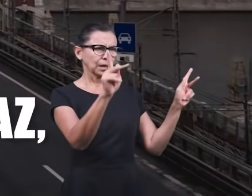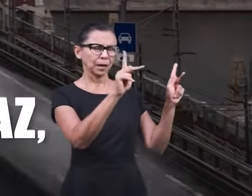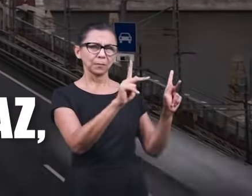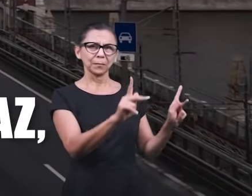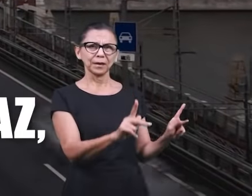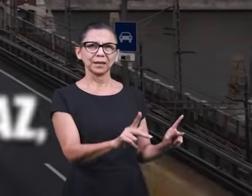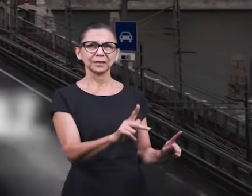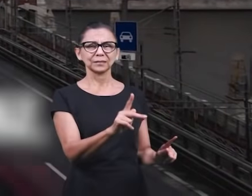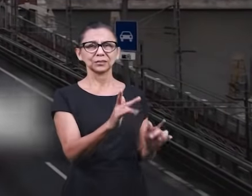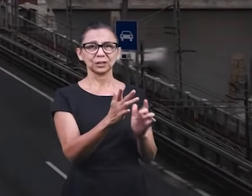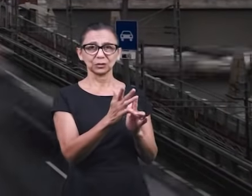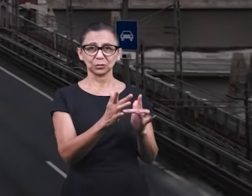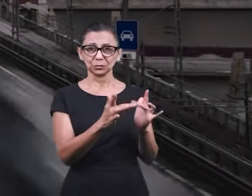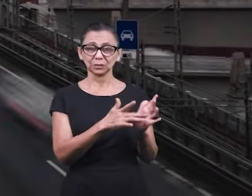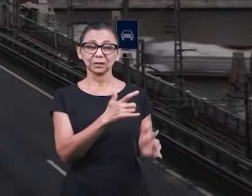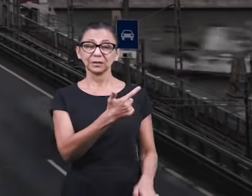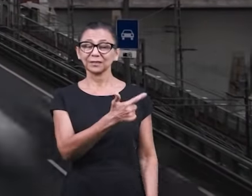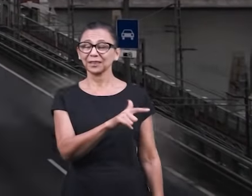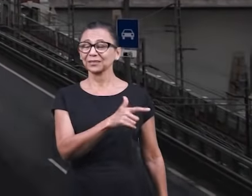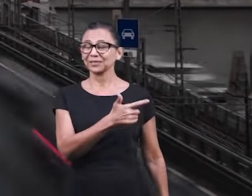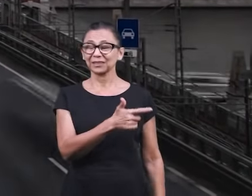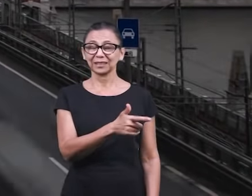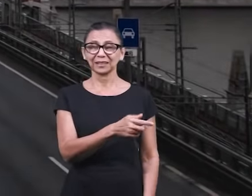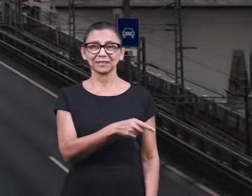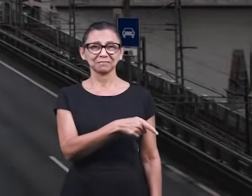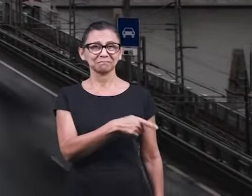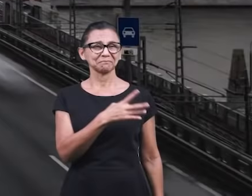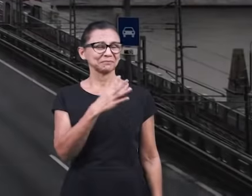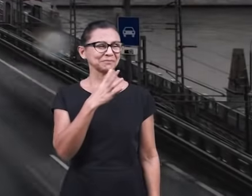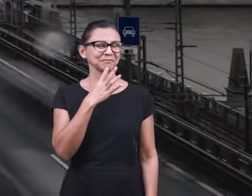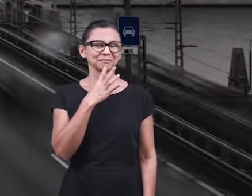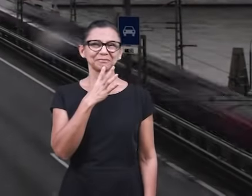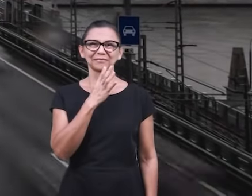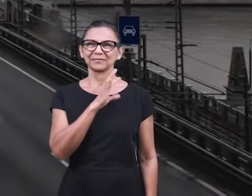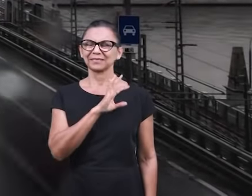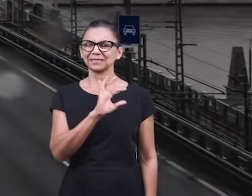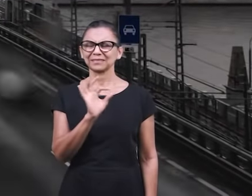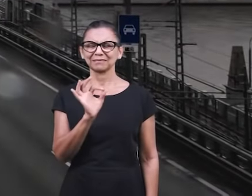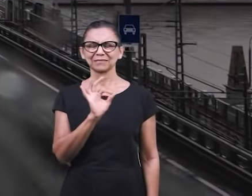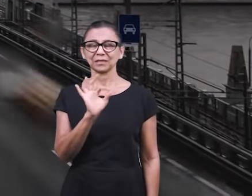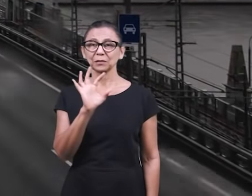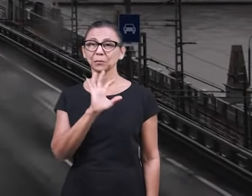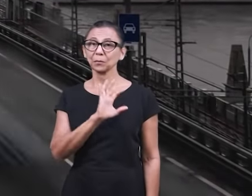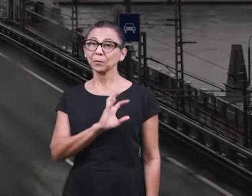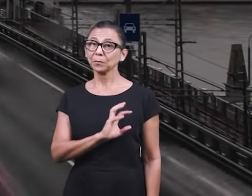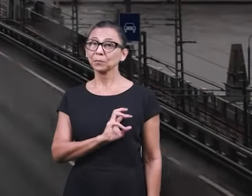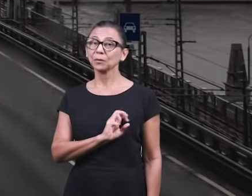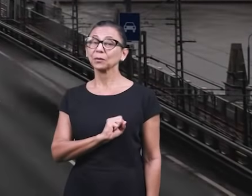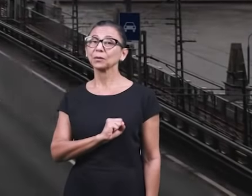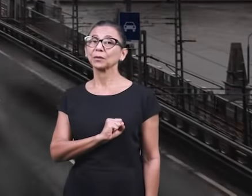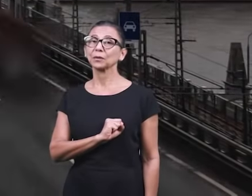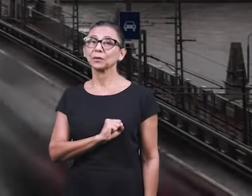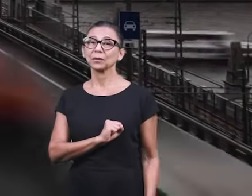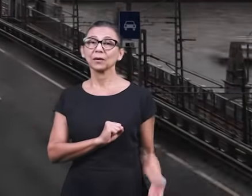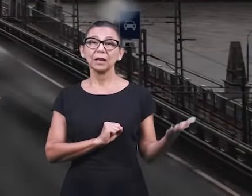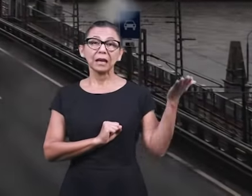sua paz. Este mundo não conhece o que